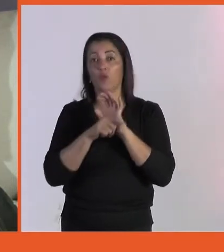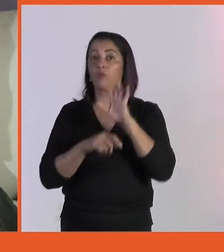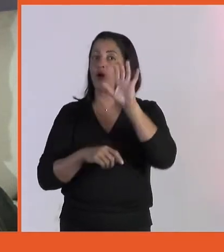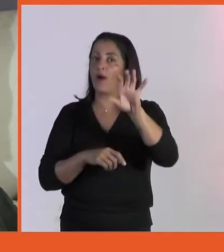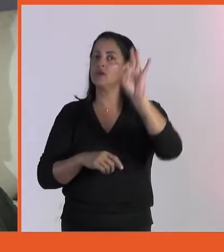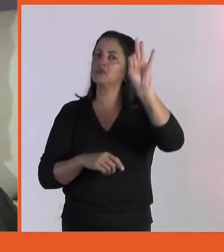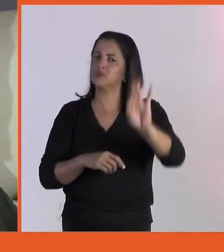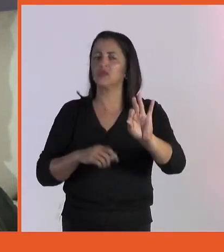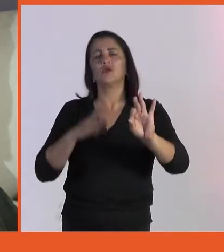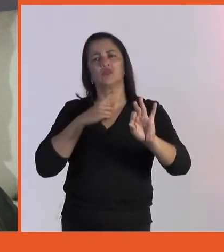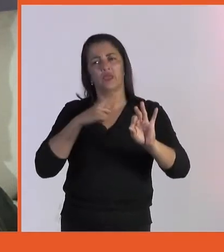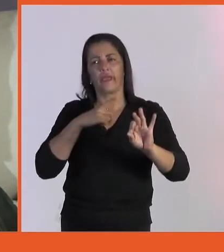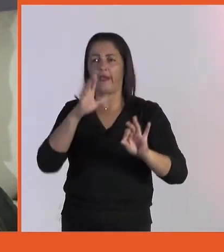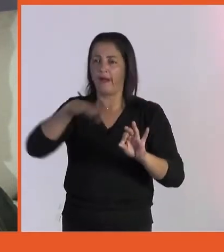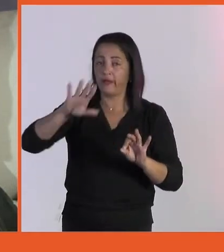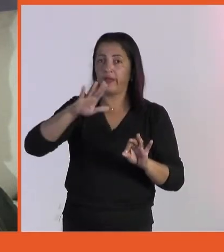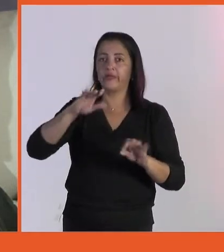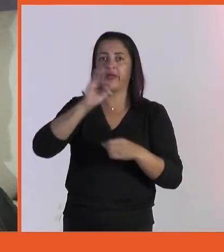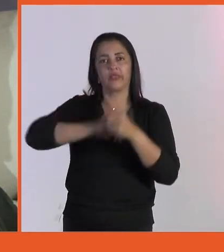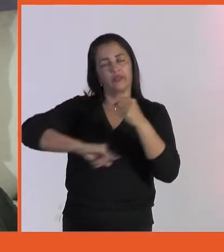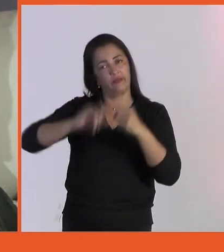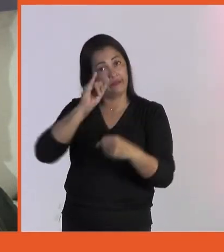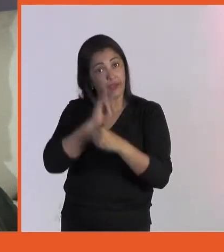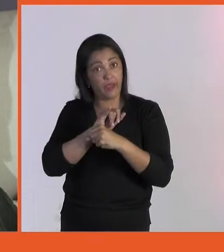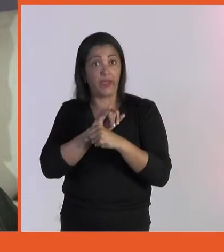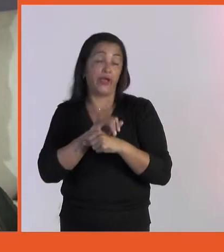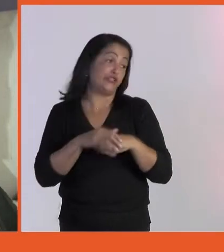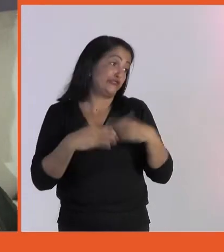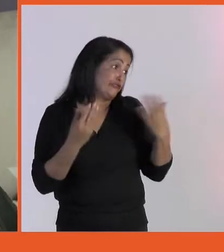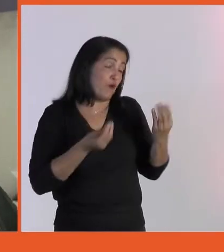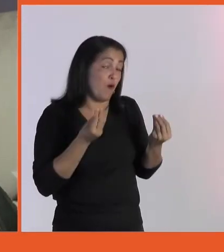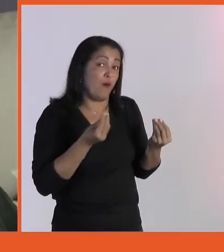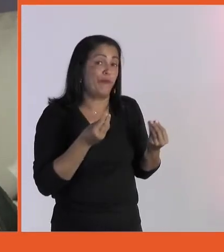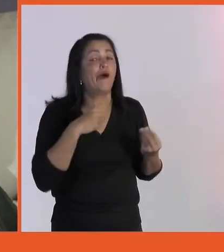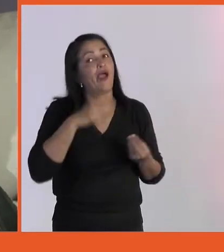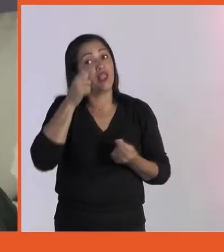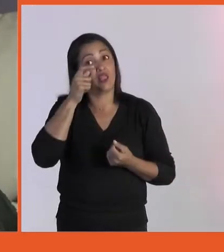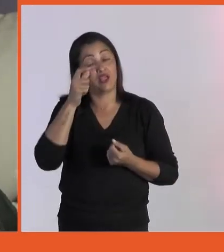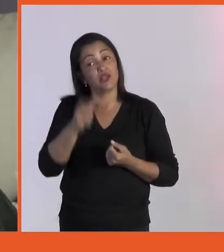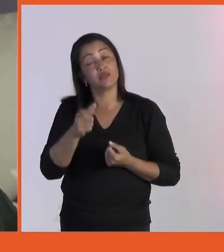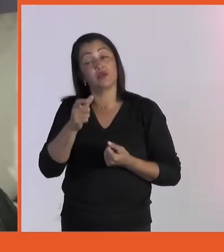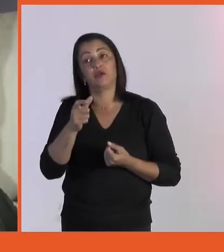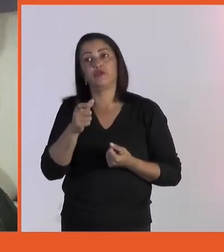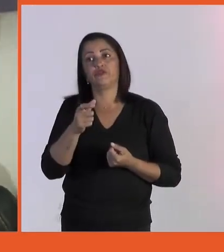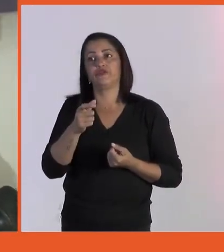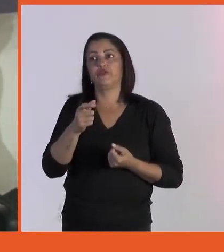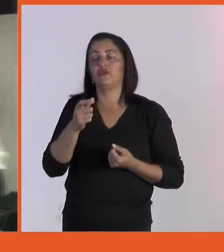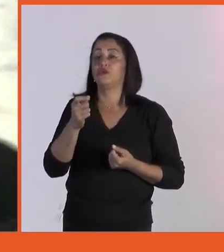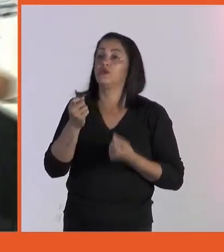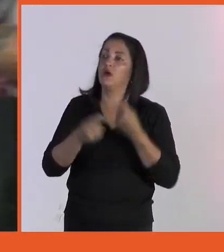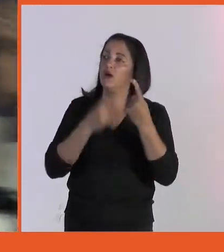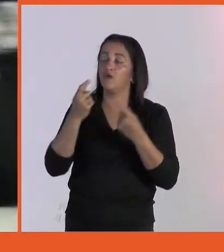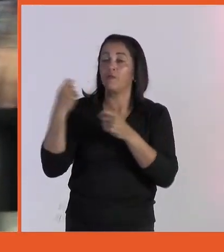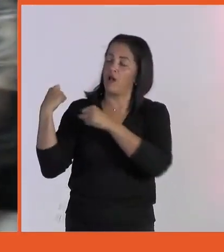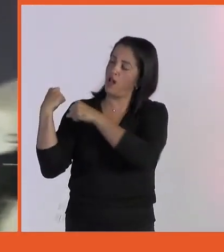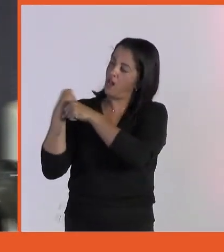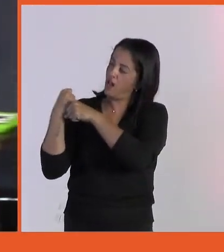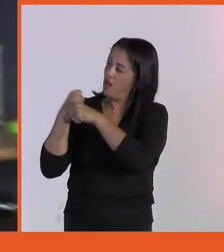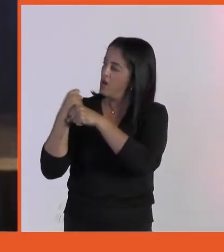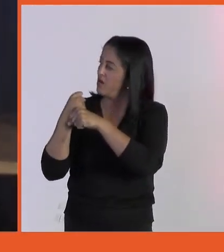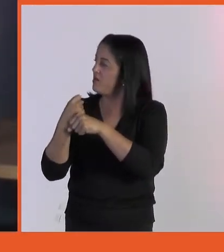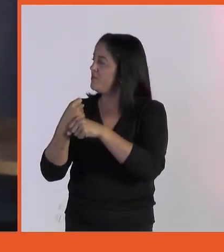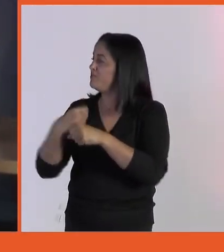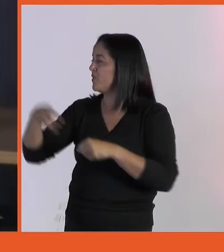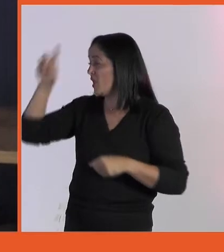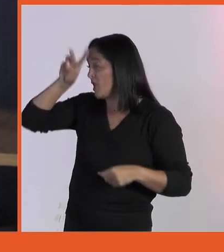sem a galera na internet, a gente simplesmente não é nada, assim, sabe? E isso é muito interessante, porque eu, ao longo de todos esses anos, assim, eu lembro que